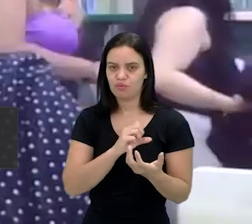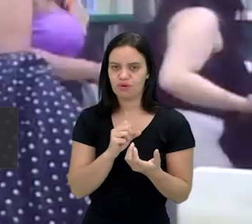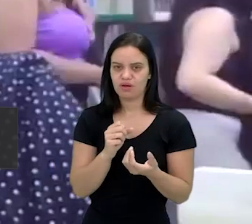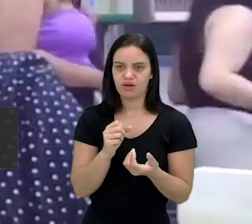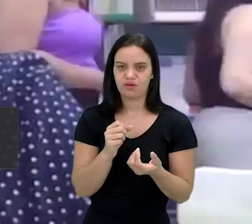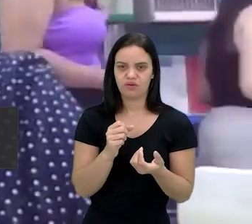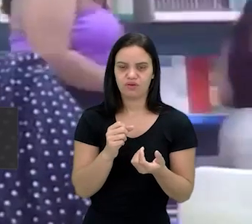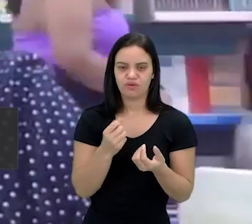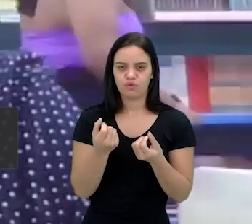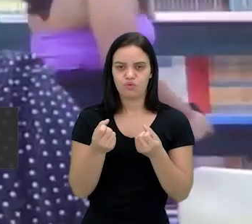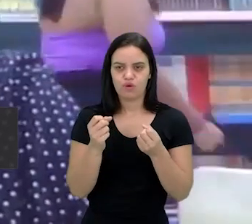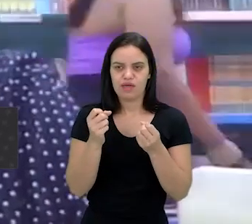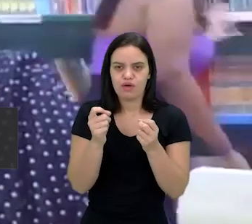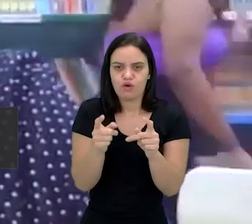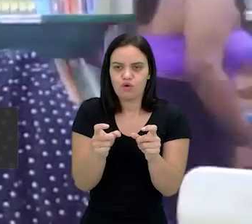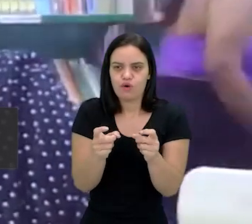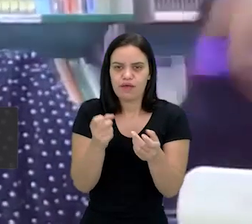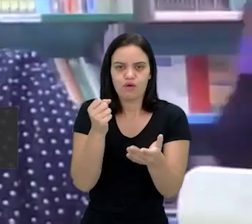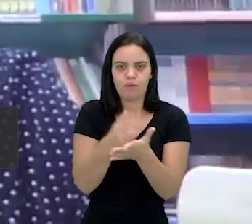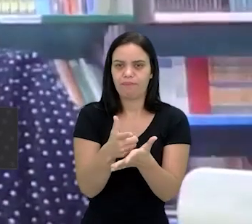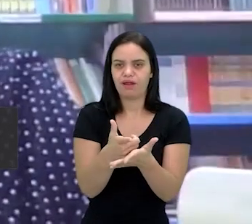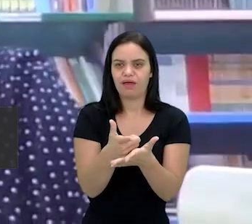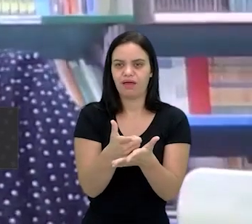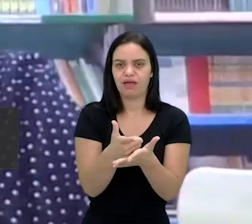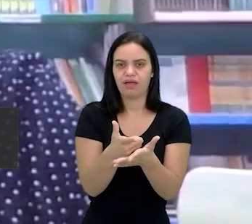amor não se encontra em rede social.